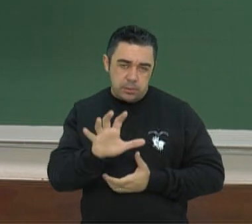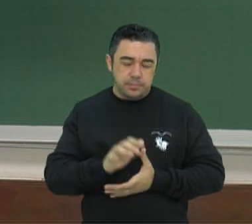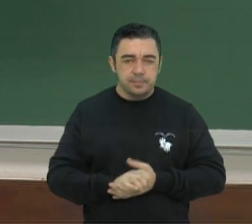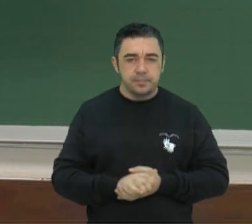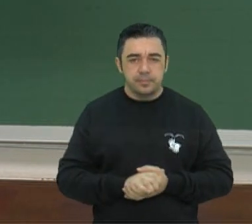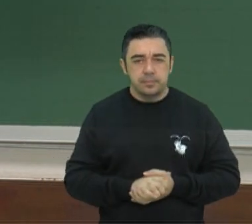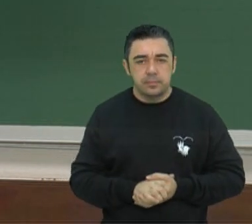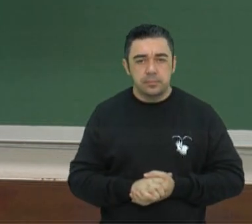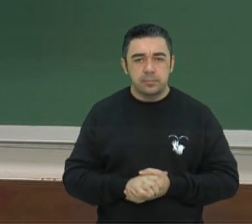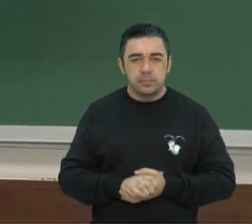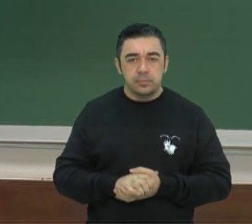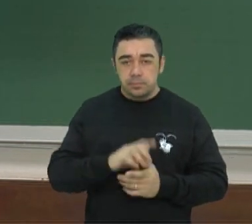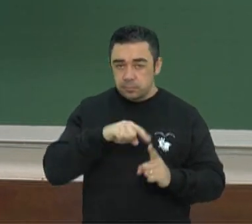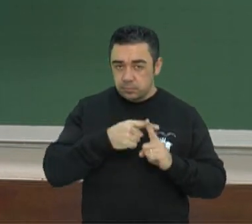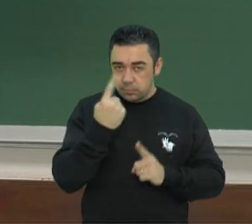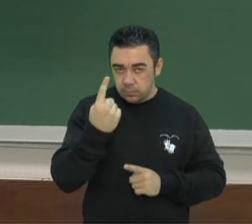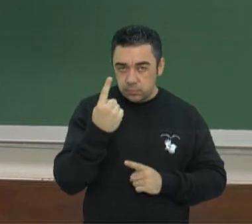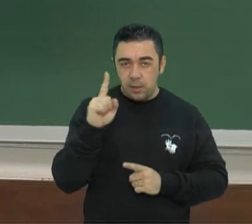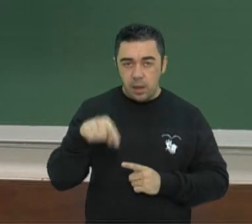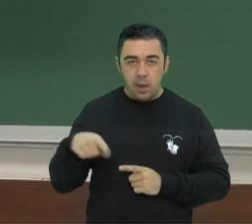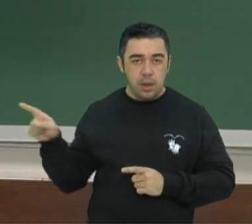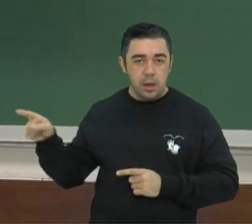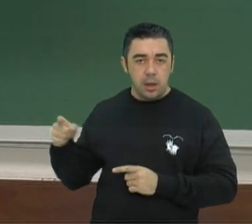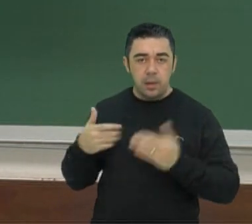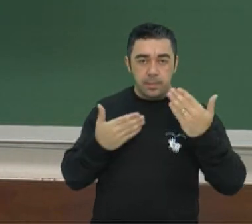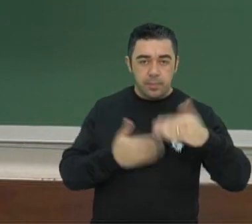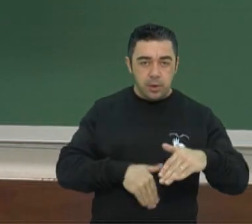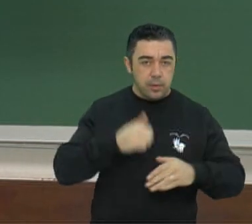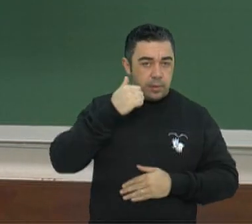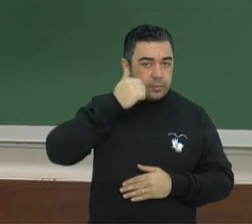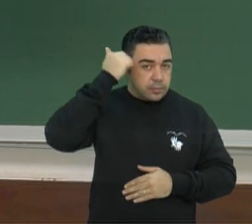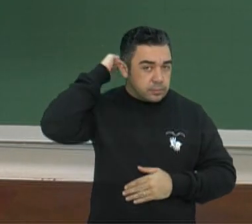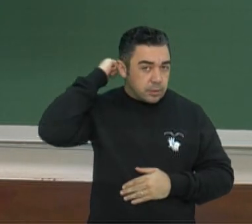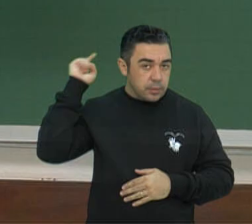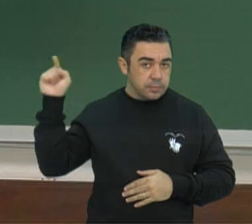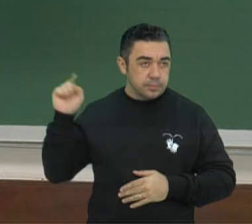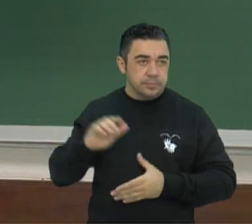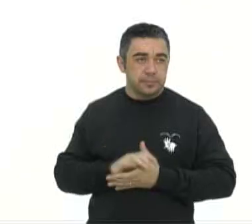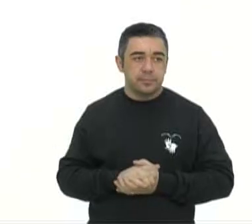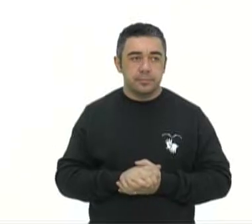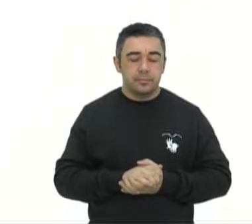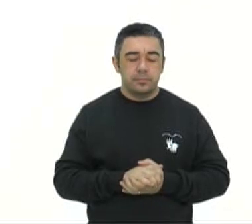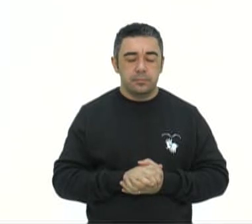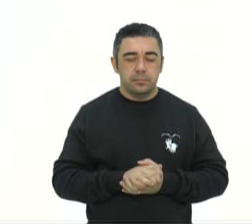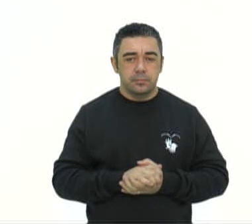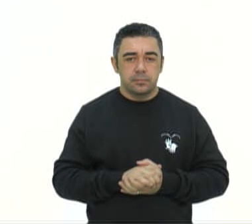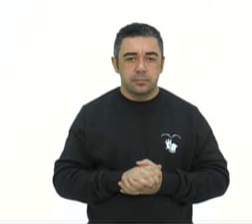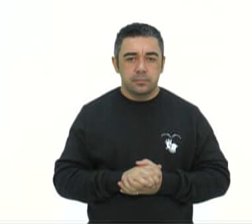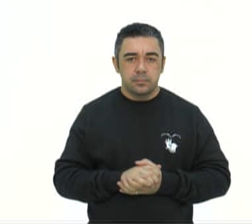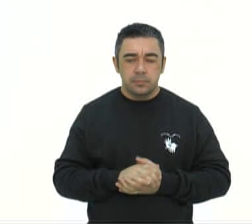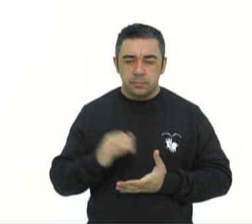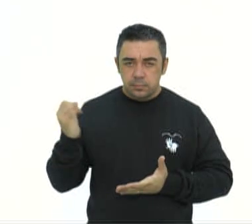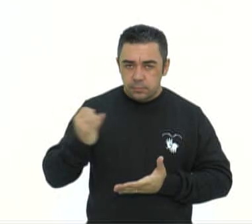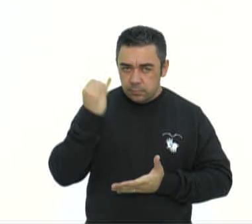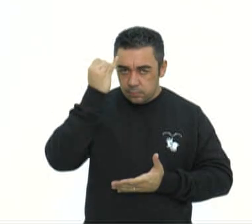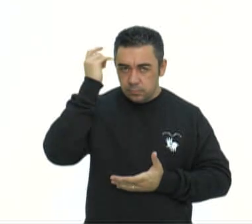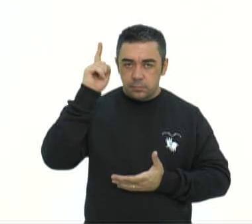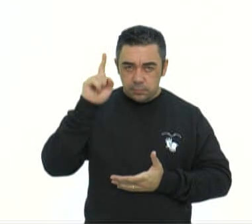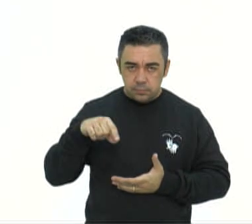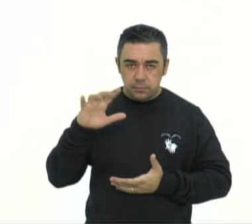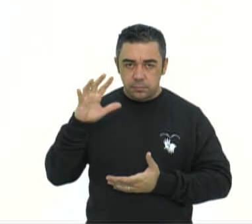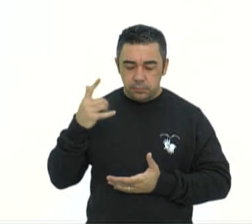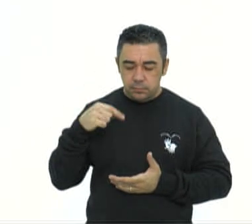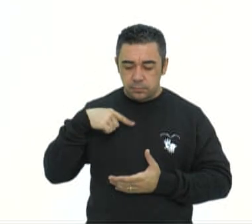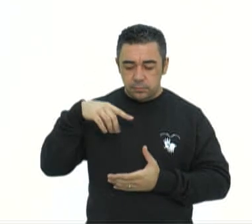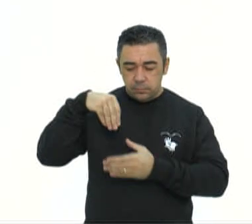tá? Mais um aqui agora da Unicentro, que também é nossa aqui, né? Do Paraná. Uma associação extremamente importante para os recifes de